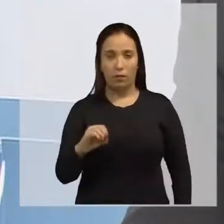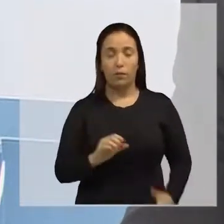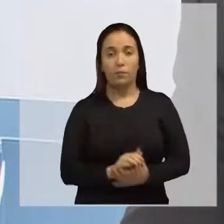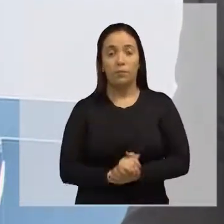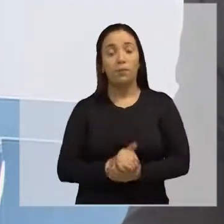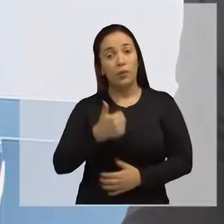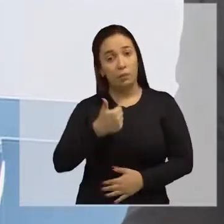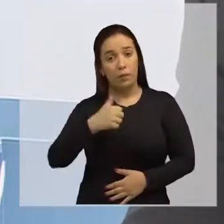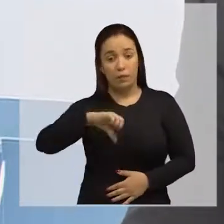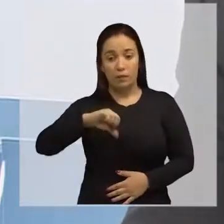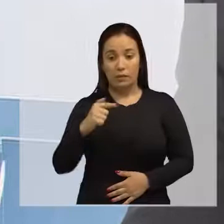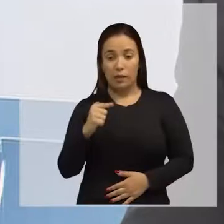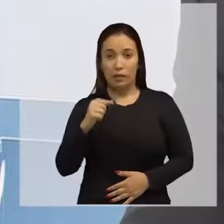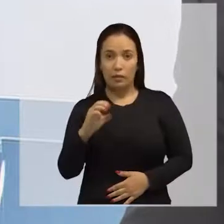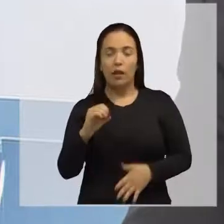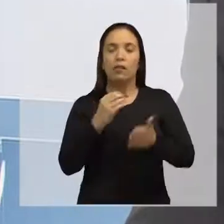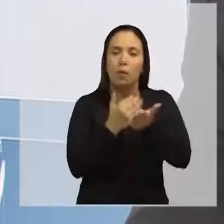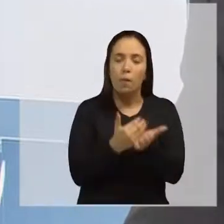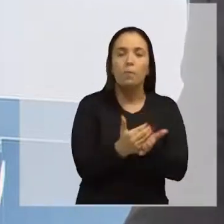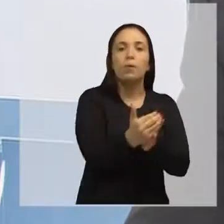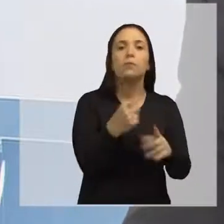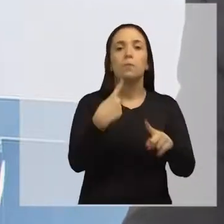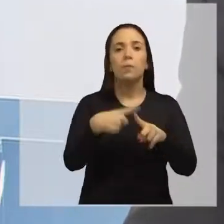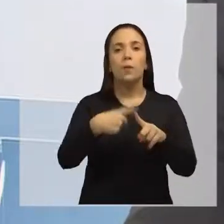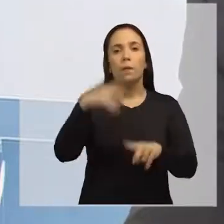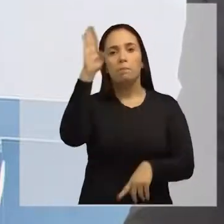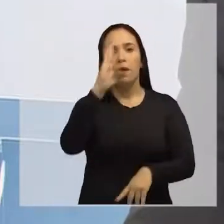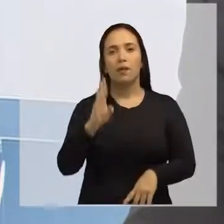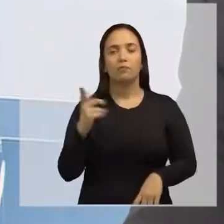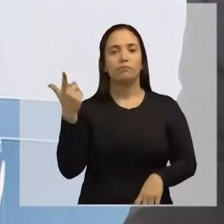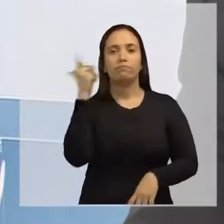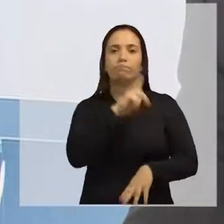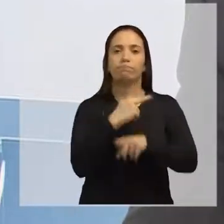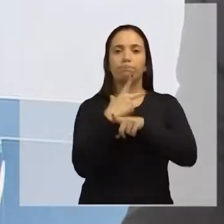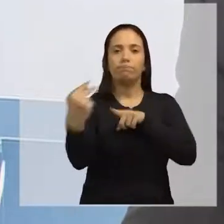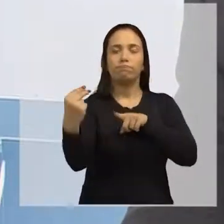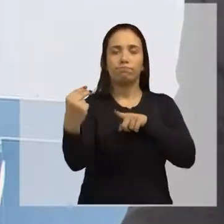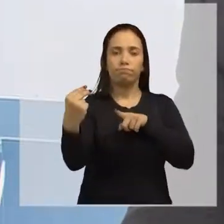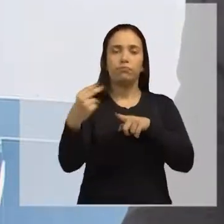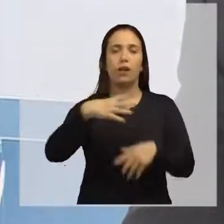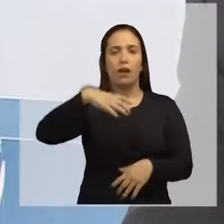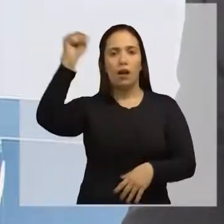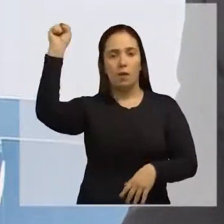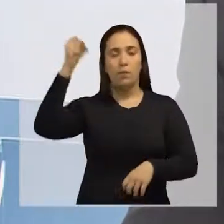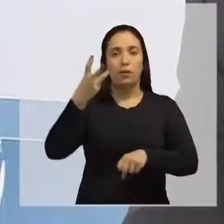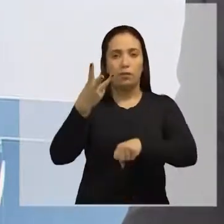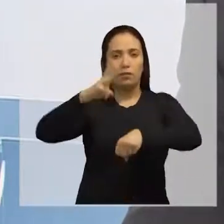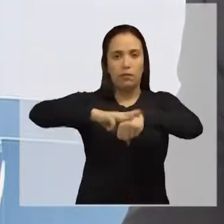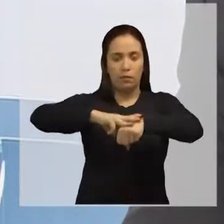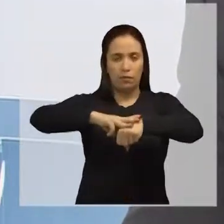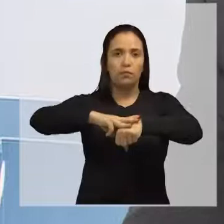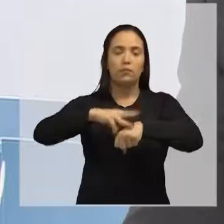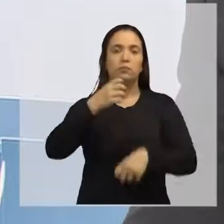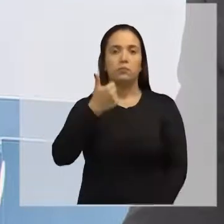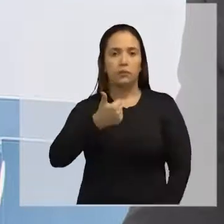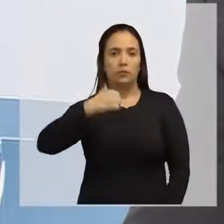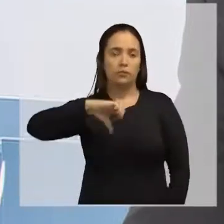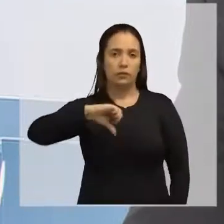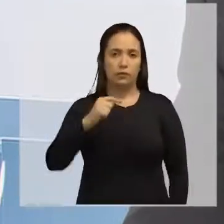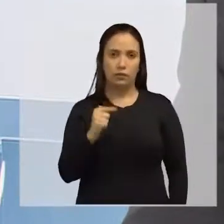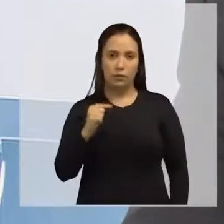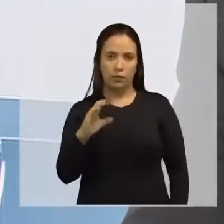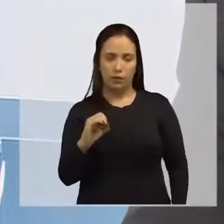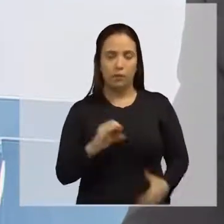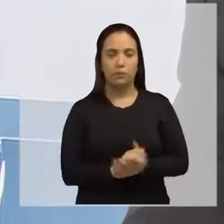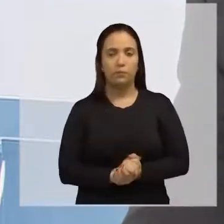ano 70, né? Em que o Brasil foi campeão do mundo, né? Tricampeão do mundo em